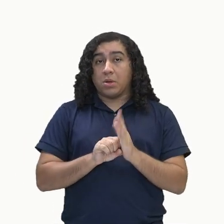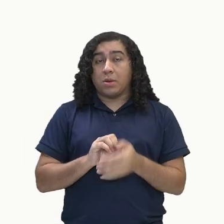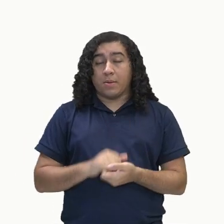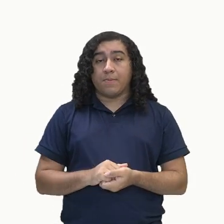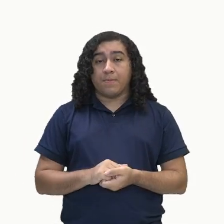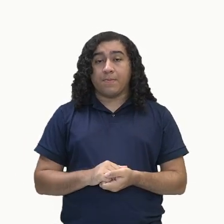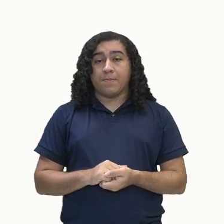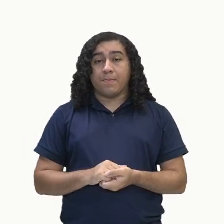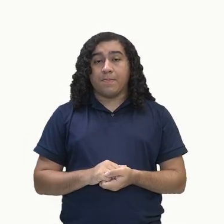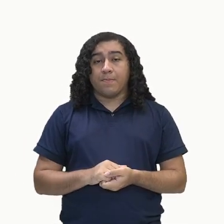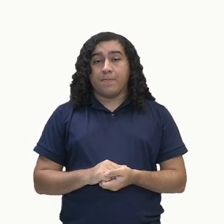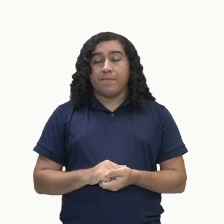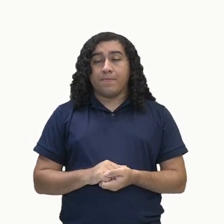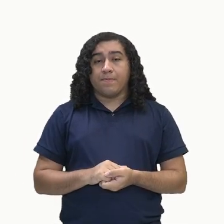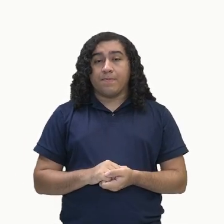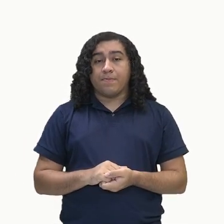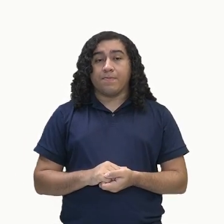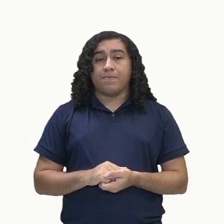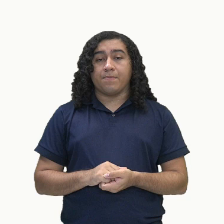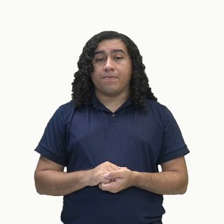por exemplo,